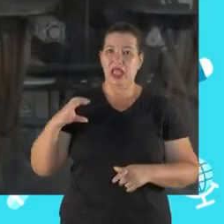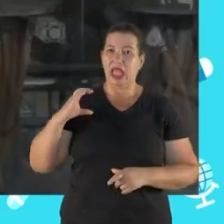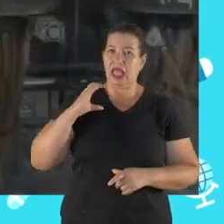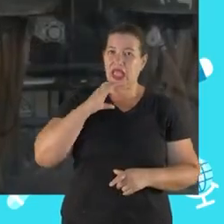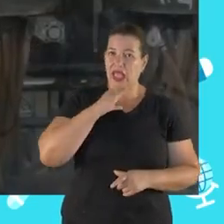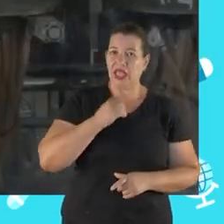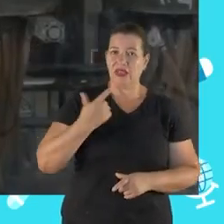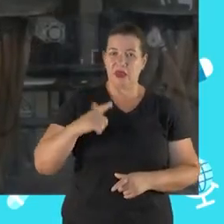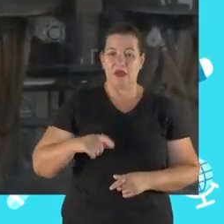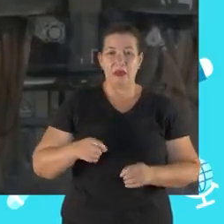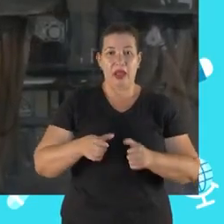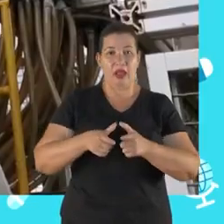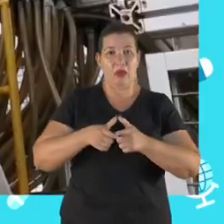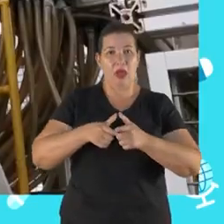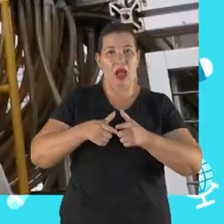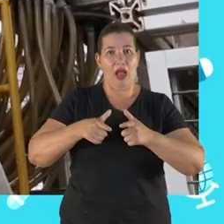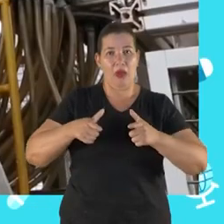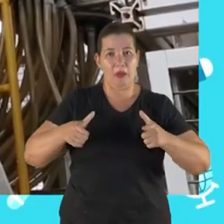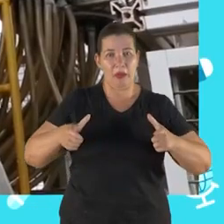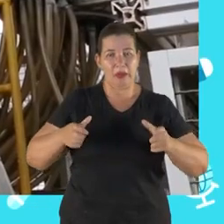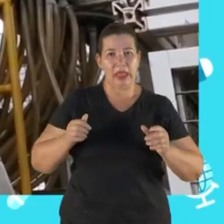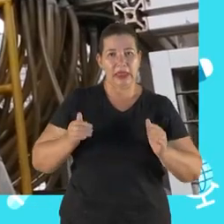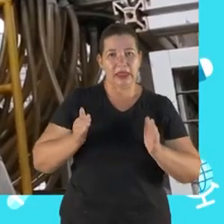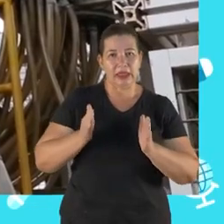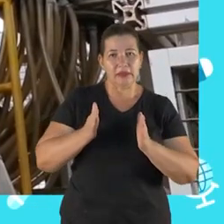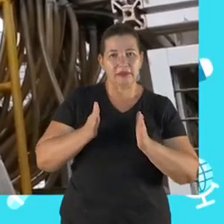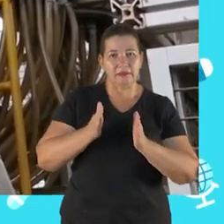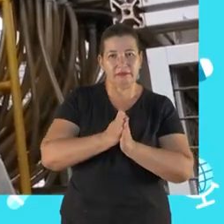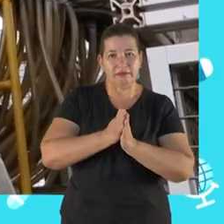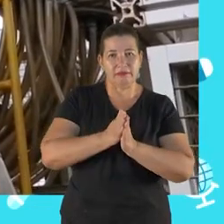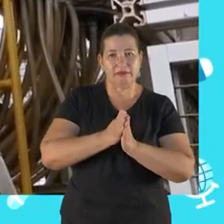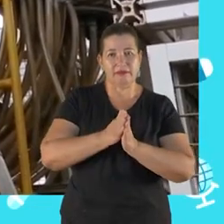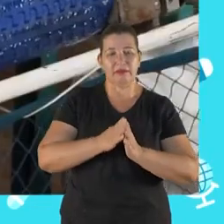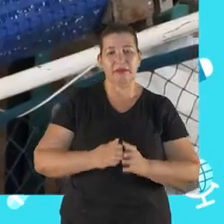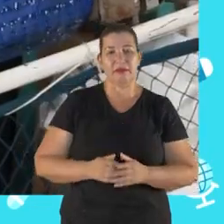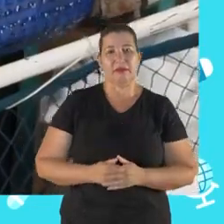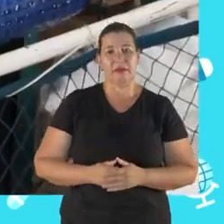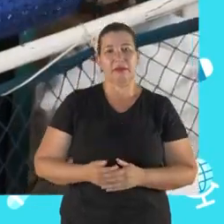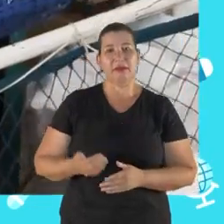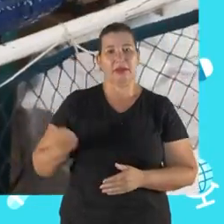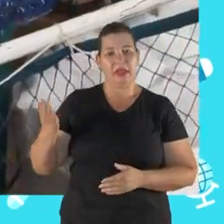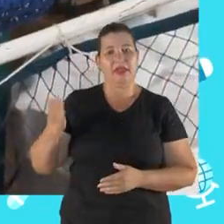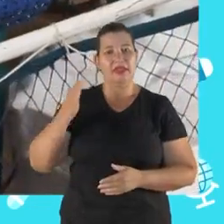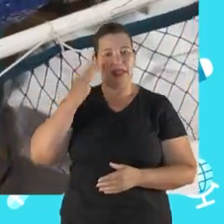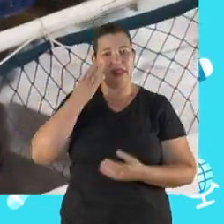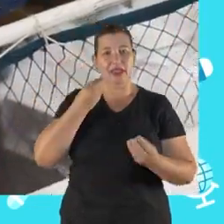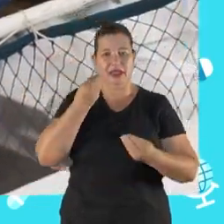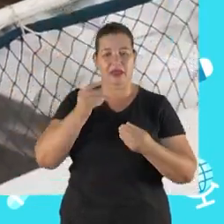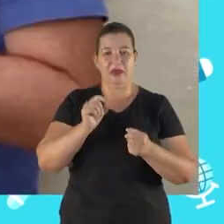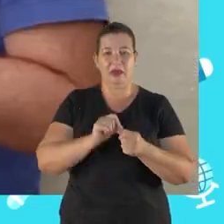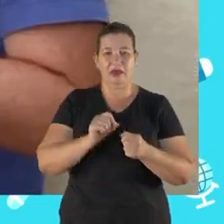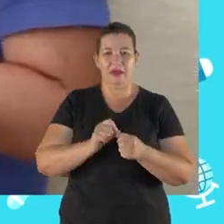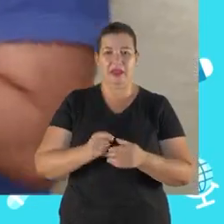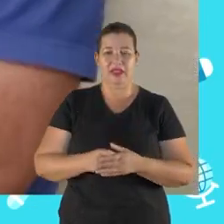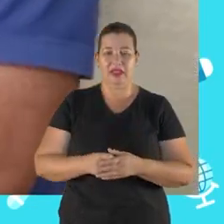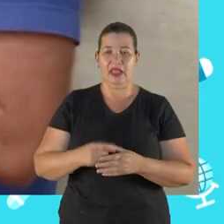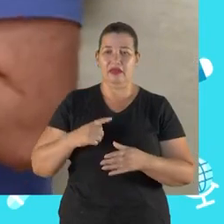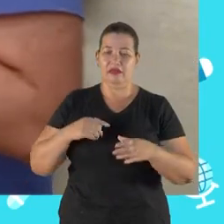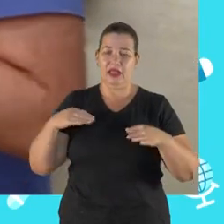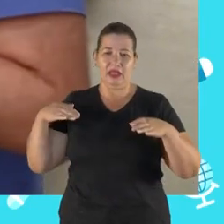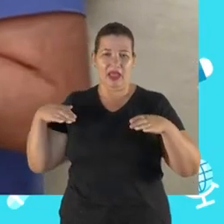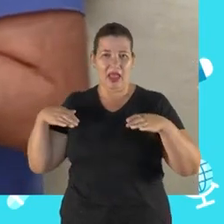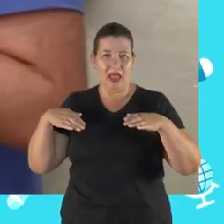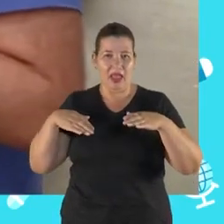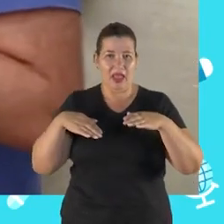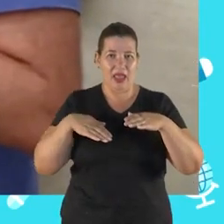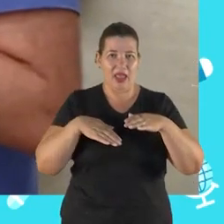e depois são esquentadas para poder expandir um pouco mais e grudar uma na outra. Esse molde aqui está parado, então a gente consegue entender direitinho. Por